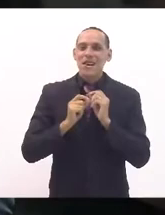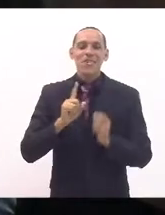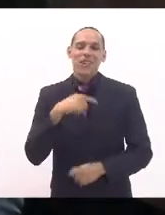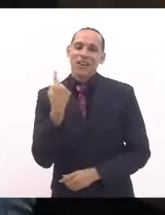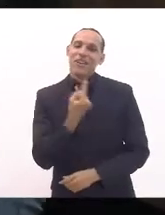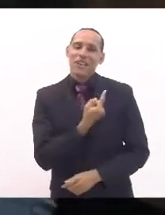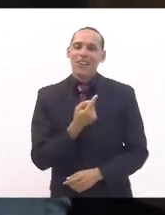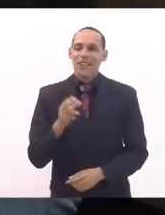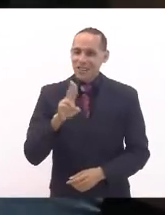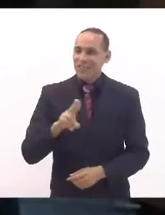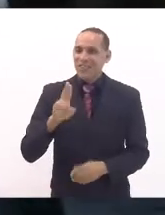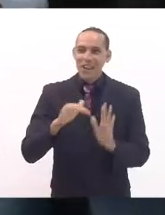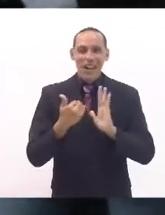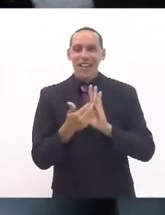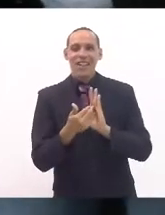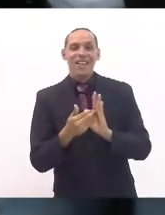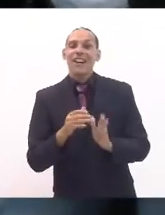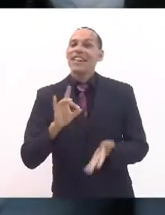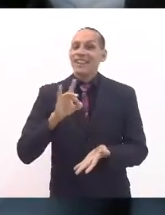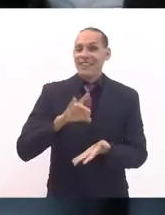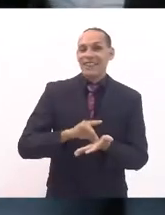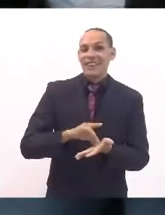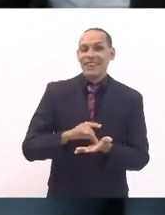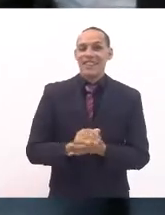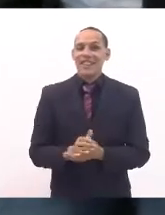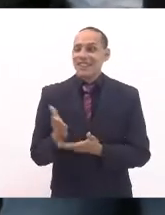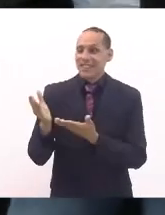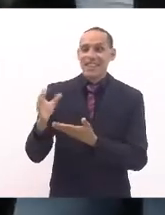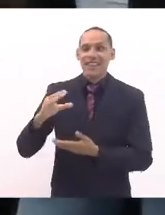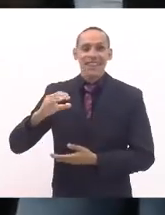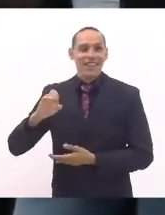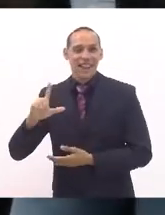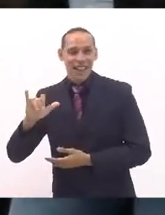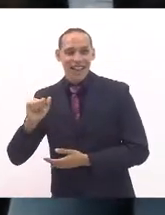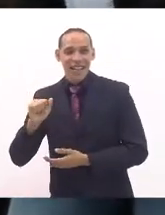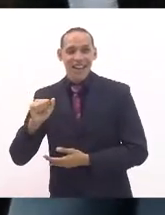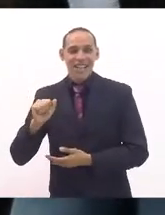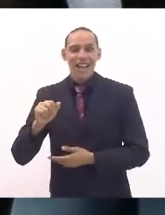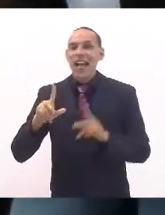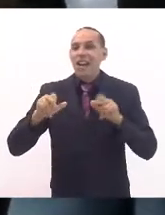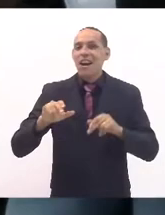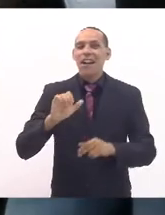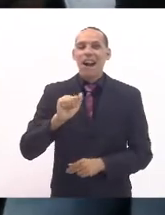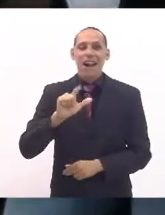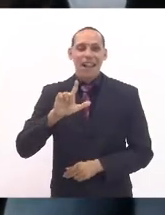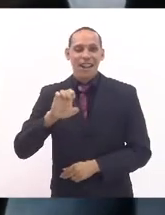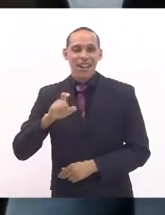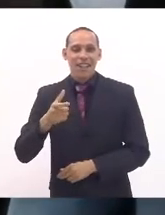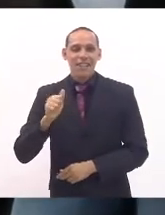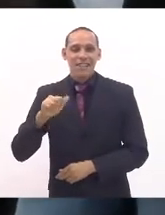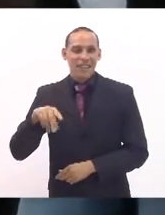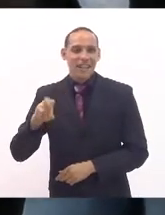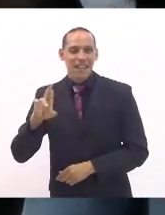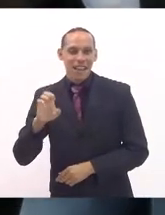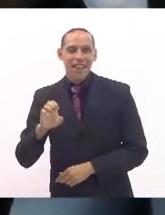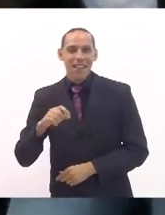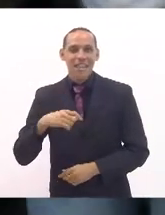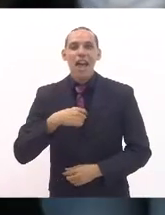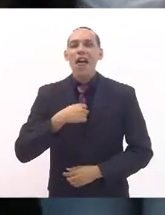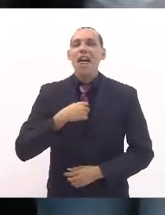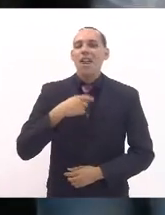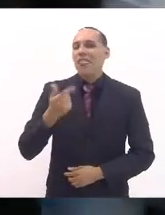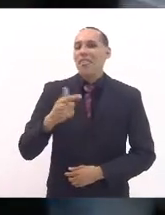nós... É, na verdade, a Célia Jordão veio trajada de Alexandre Freitas, o rebelde sem